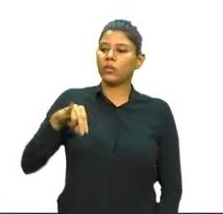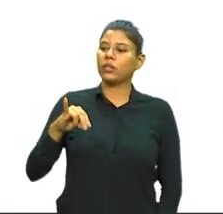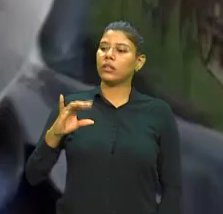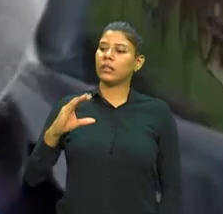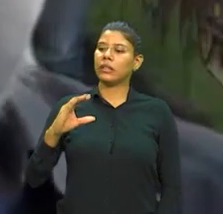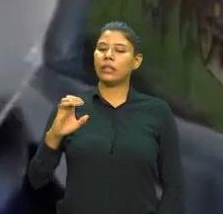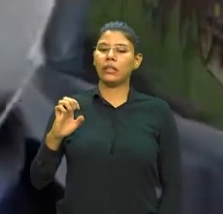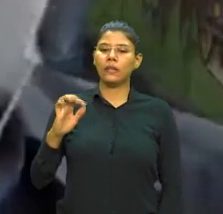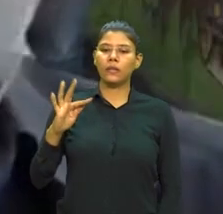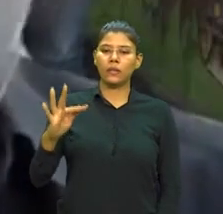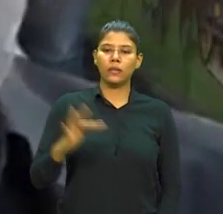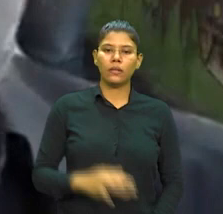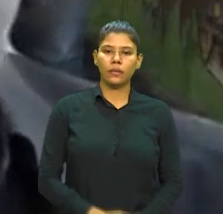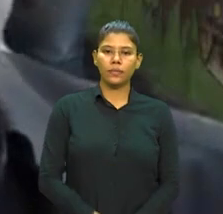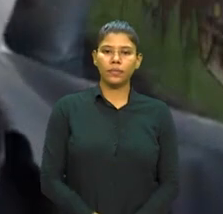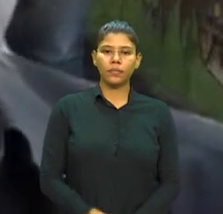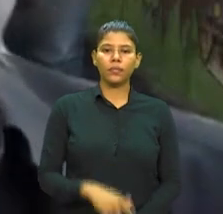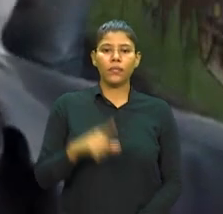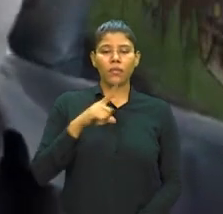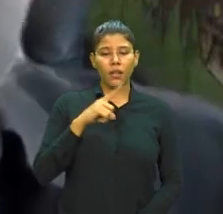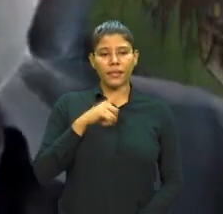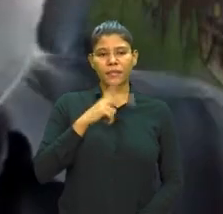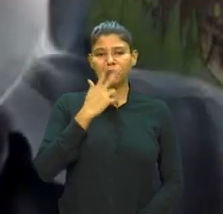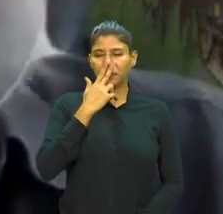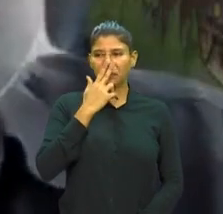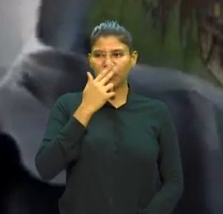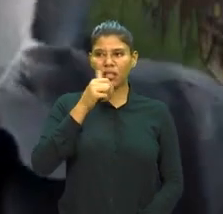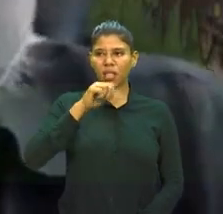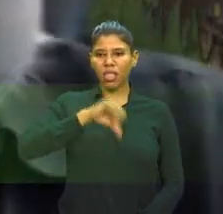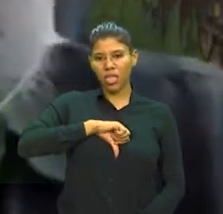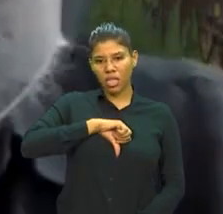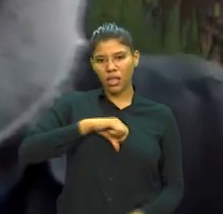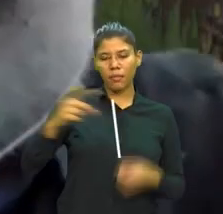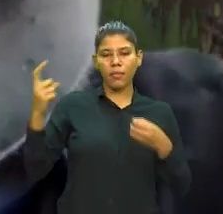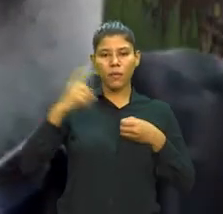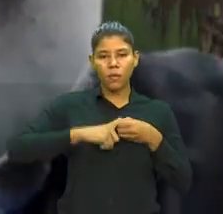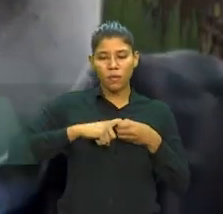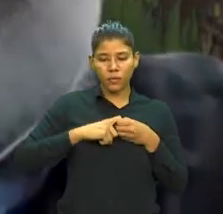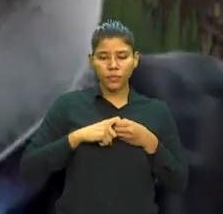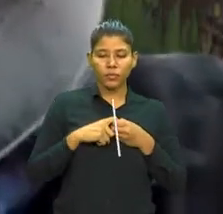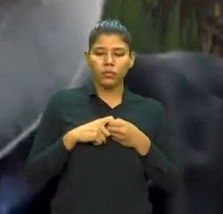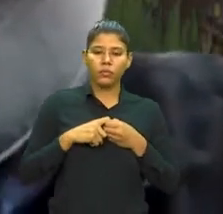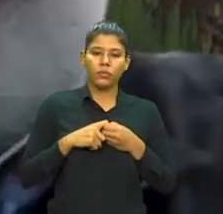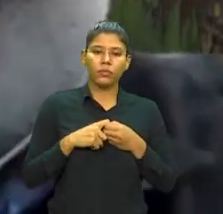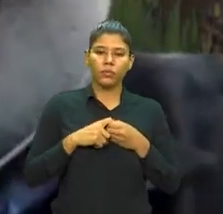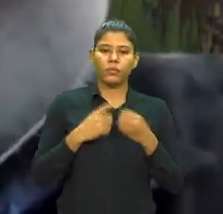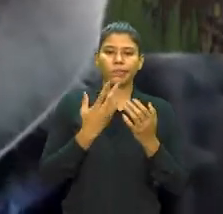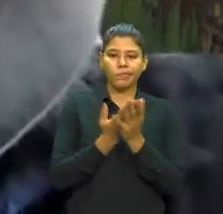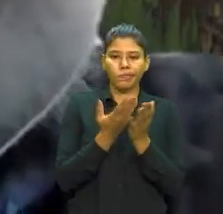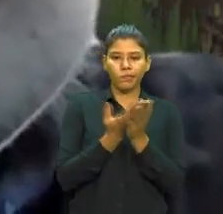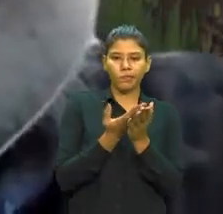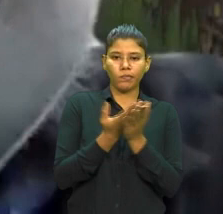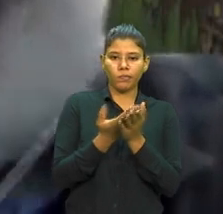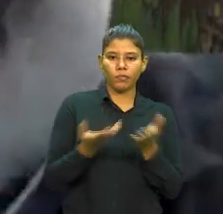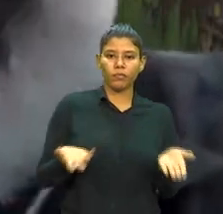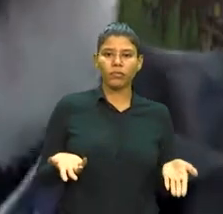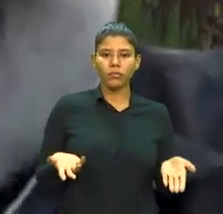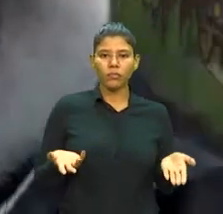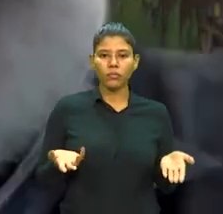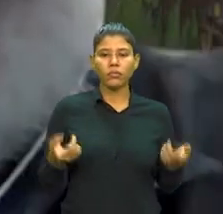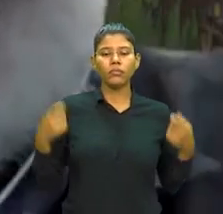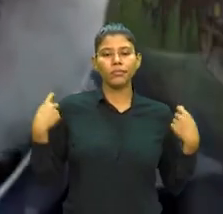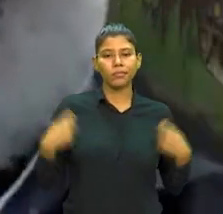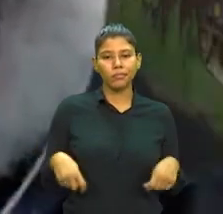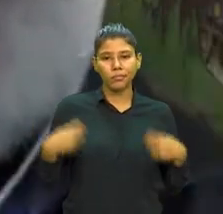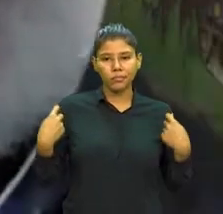pandemia desmotivação para retornar eh à escola então isso tem que ser trabalhado